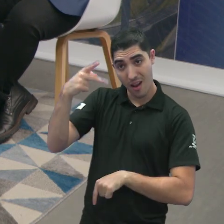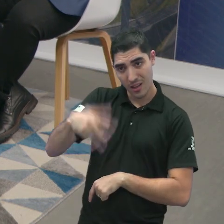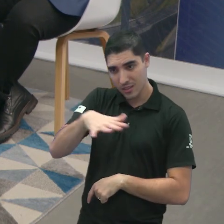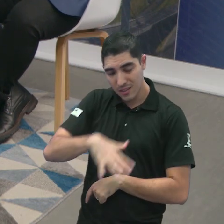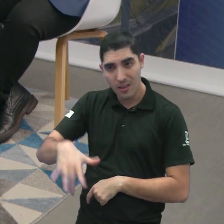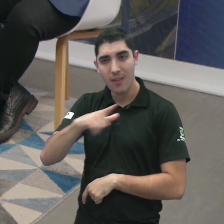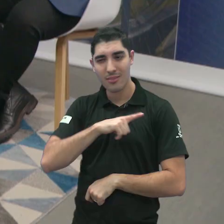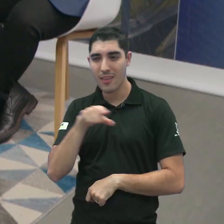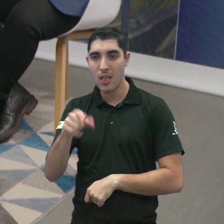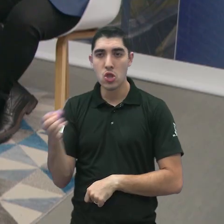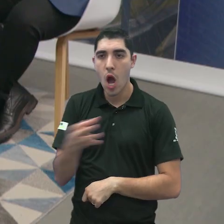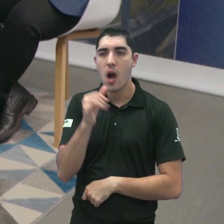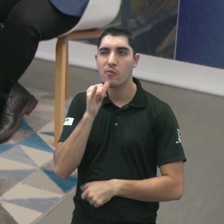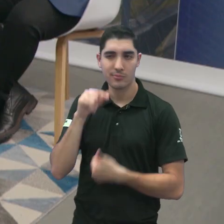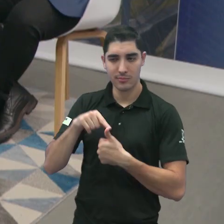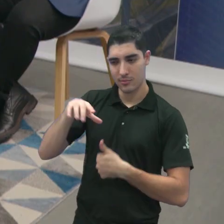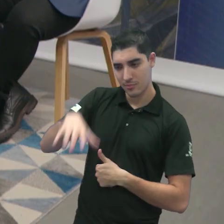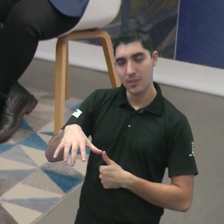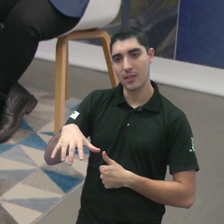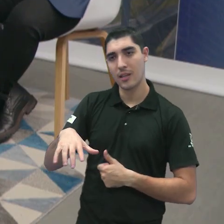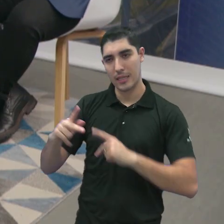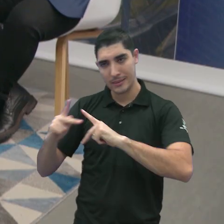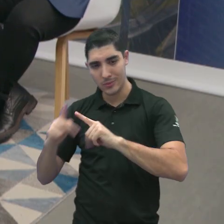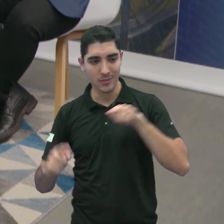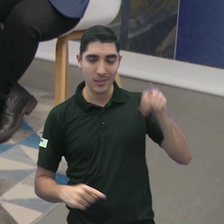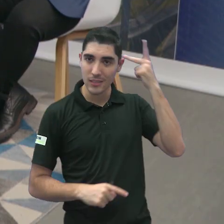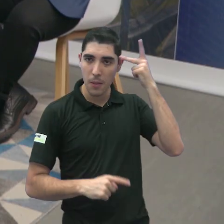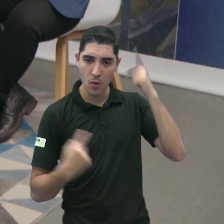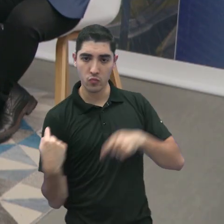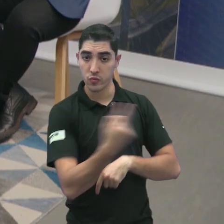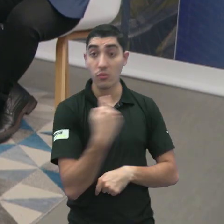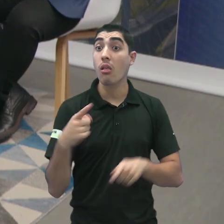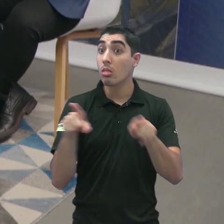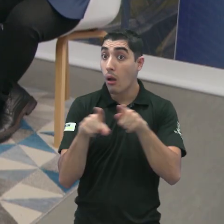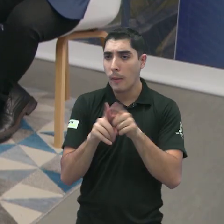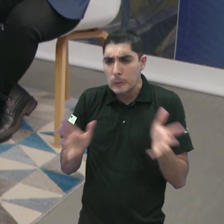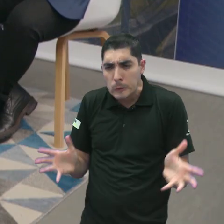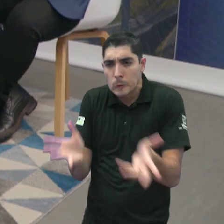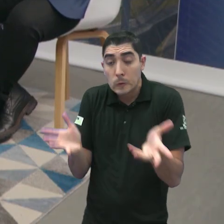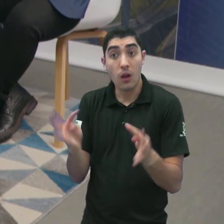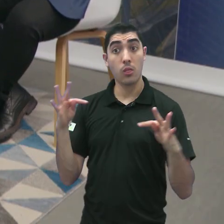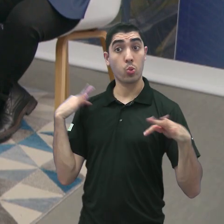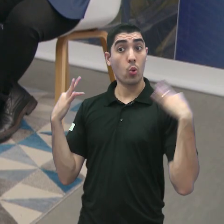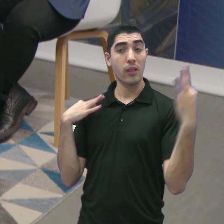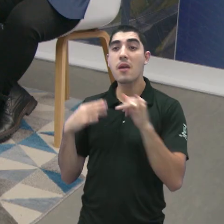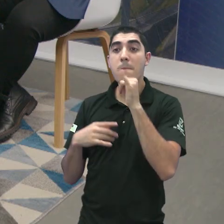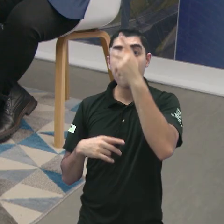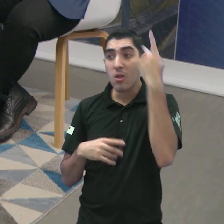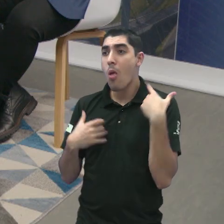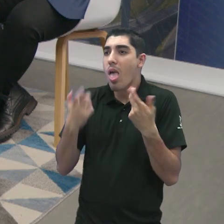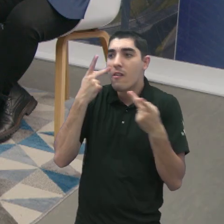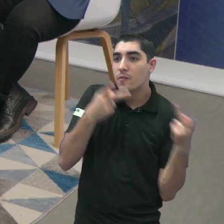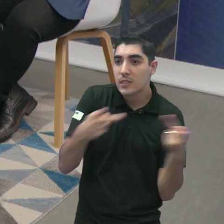aqui na nossa região, né, fazendo a linha São José, São Paulo, o turismo também vai estar fomentando, as pessoas vão estar